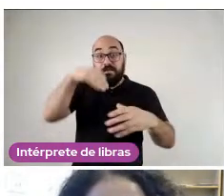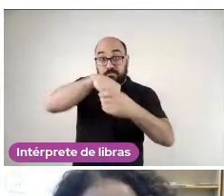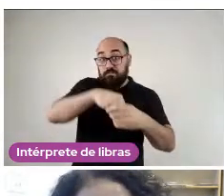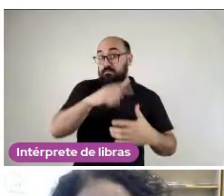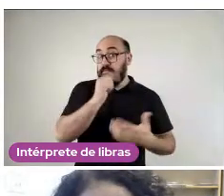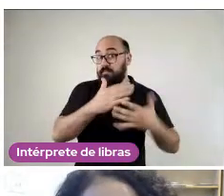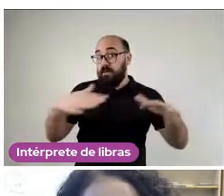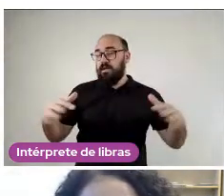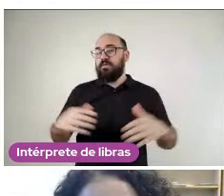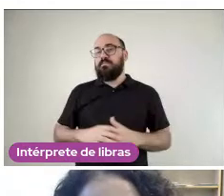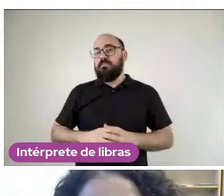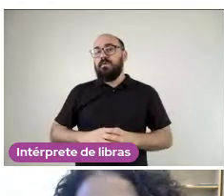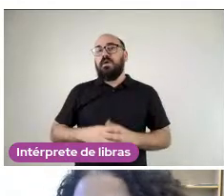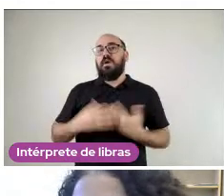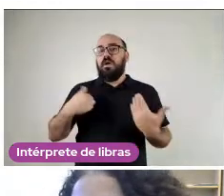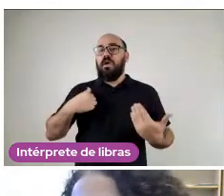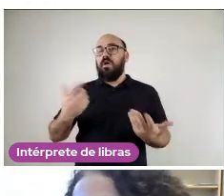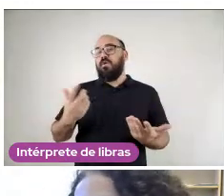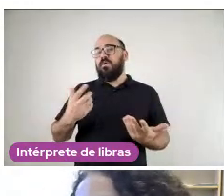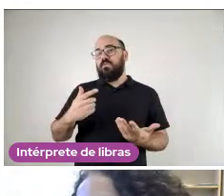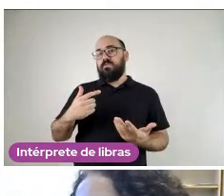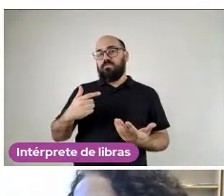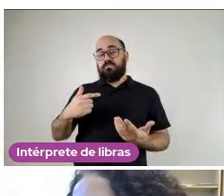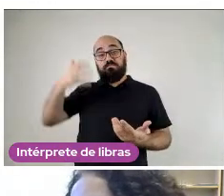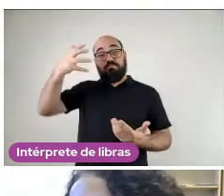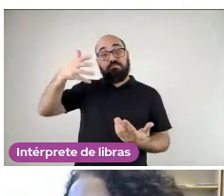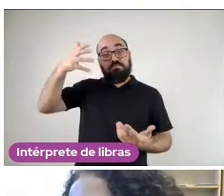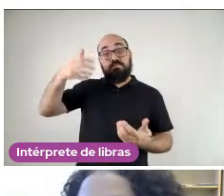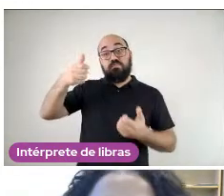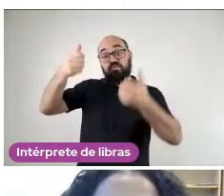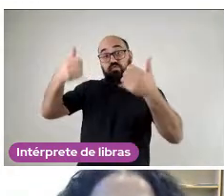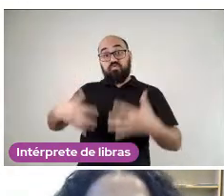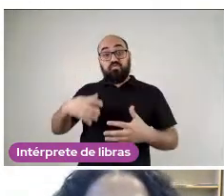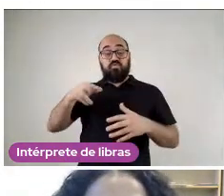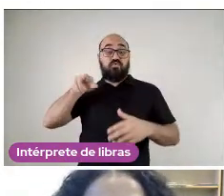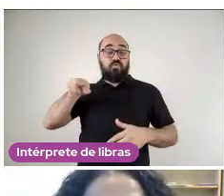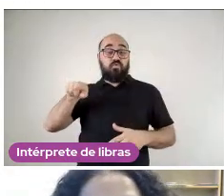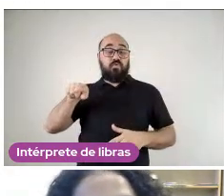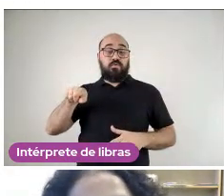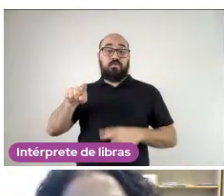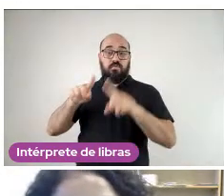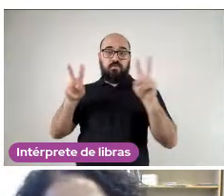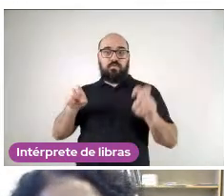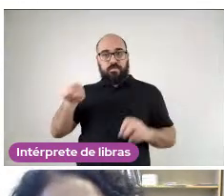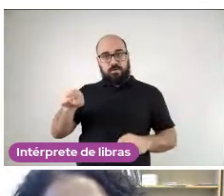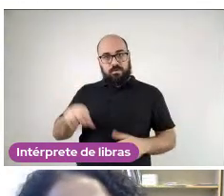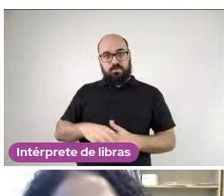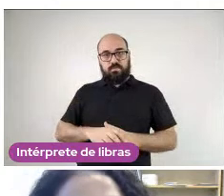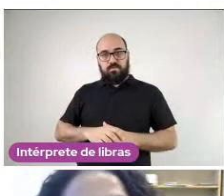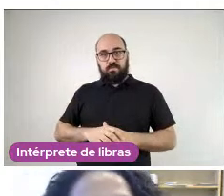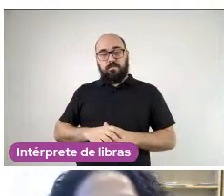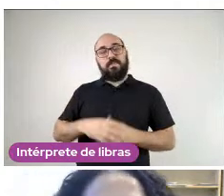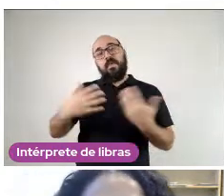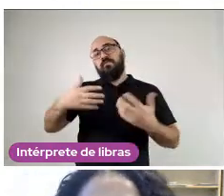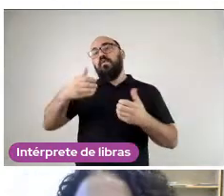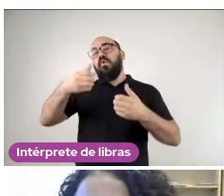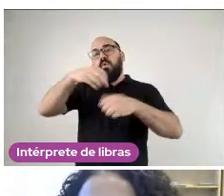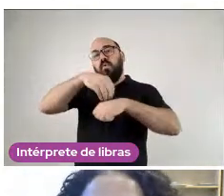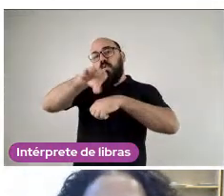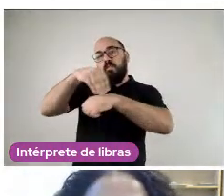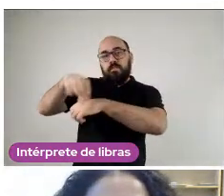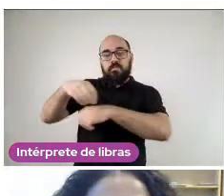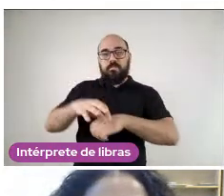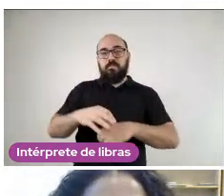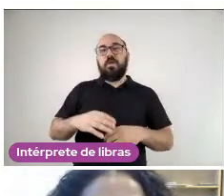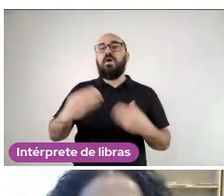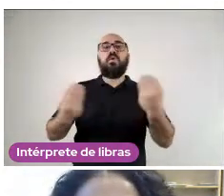que liderei e sou a primeira autora. E eu vou compartilhar um pouquinho com vocês